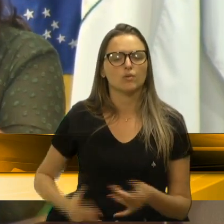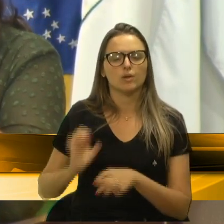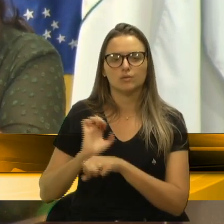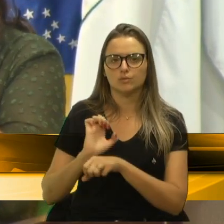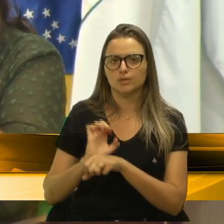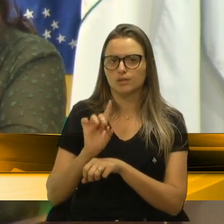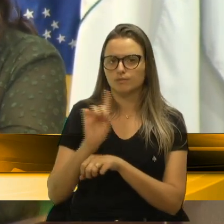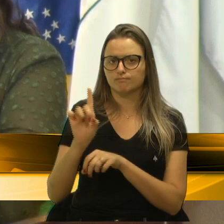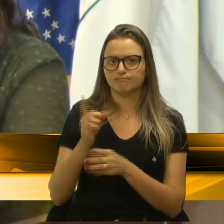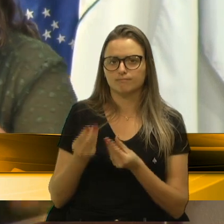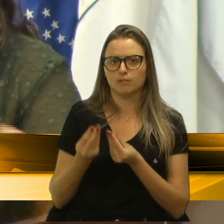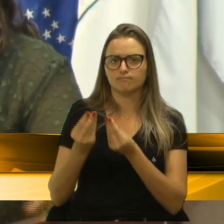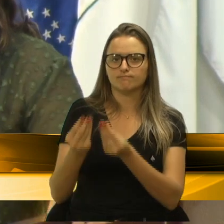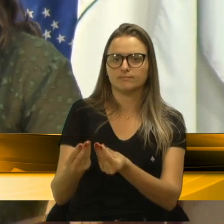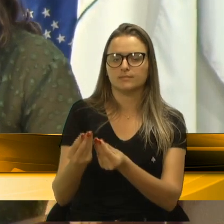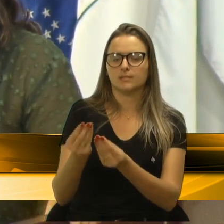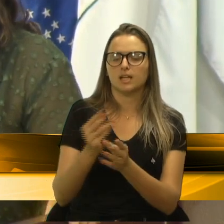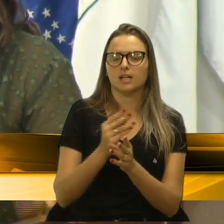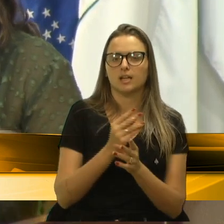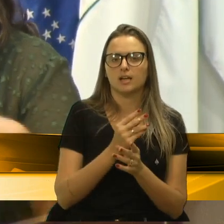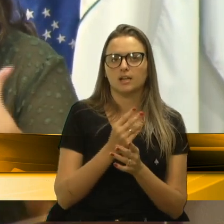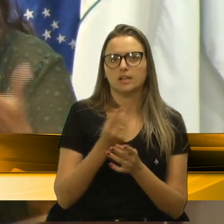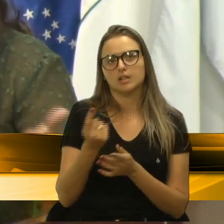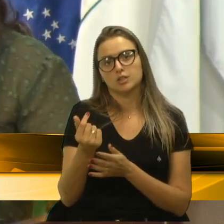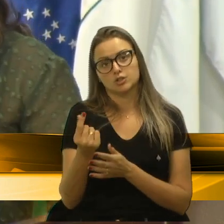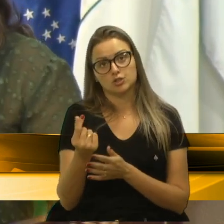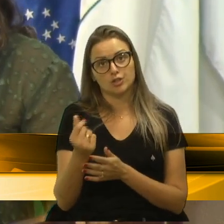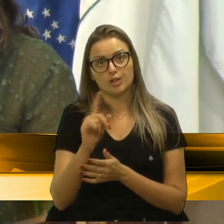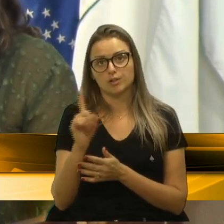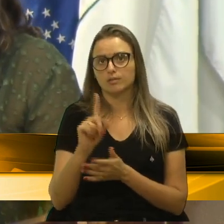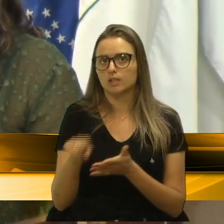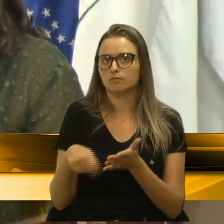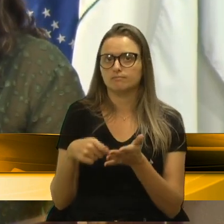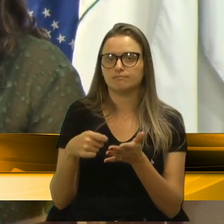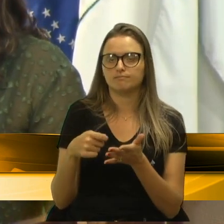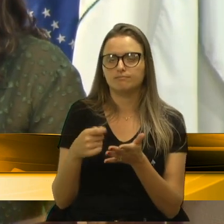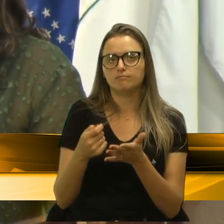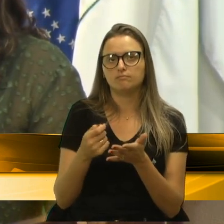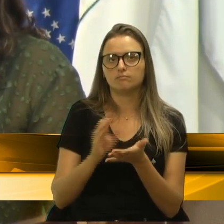tem repassado o recurso, ou não tem repassado